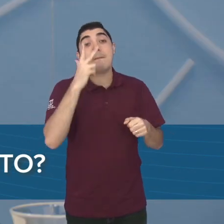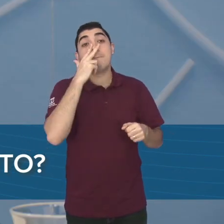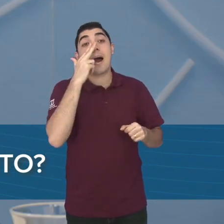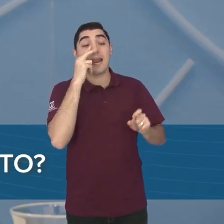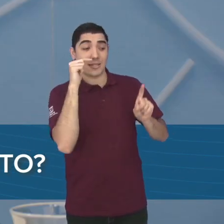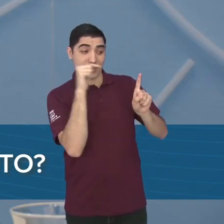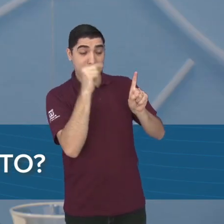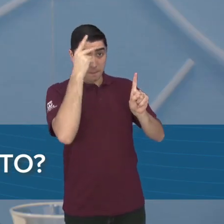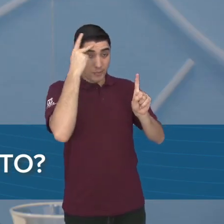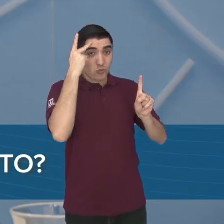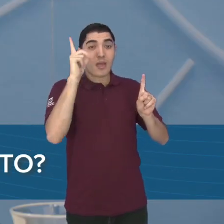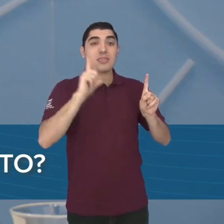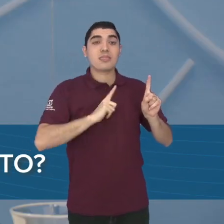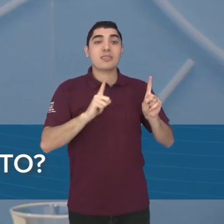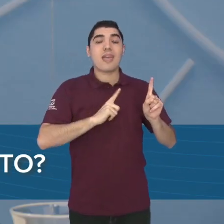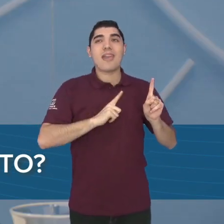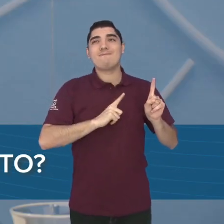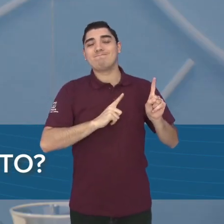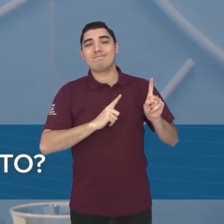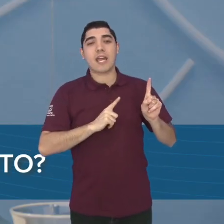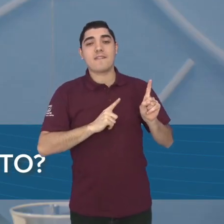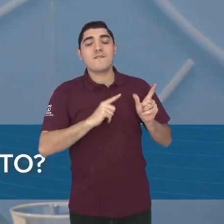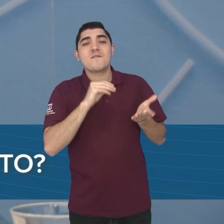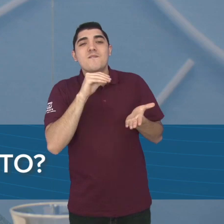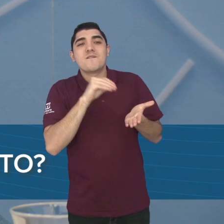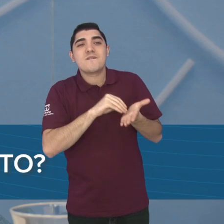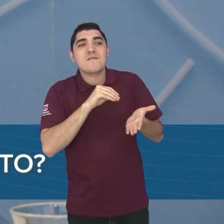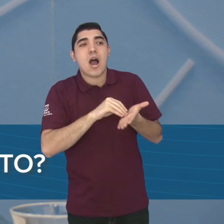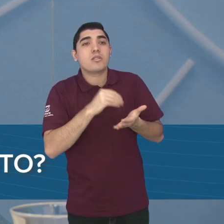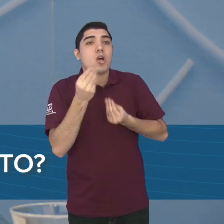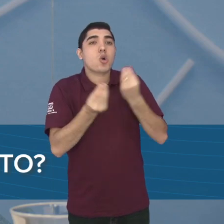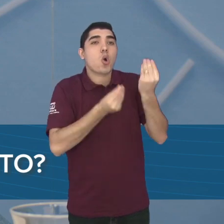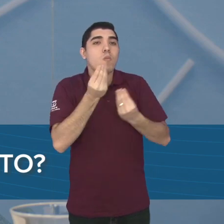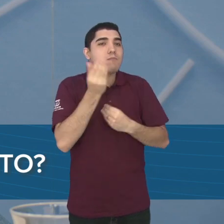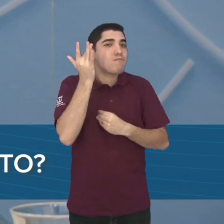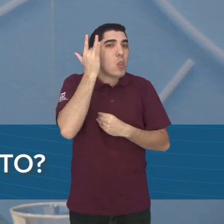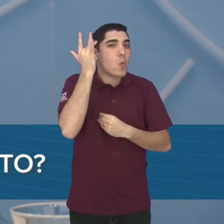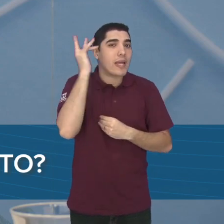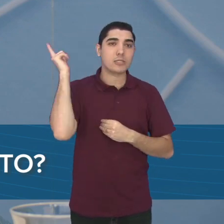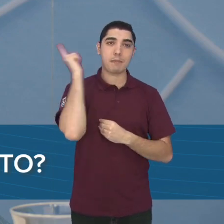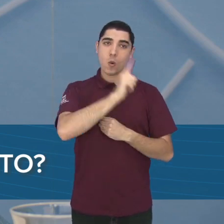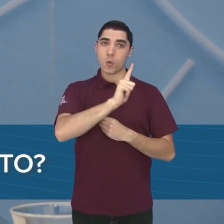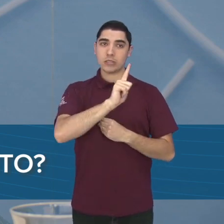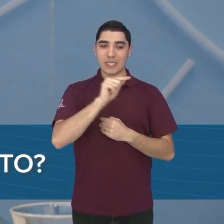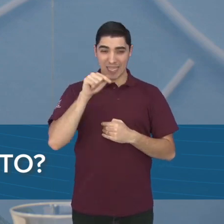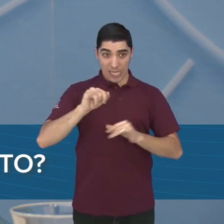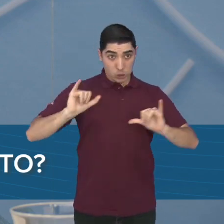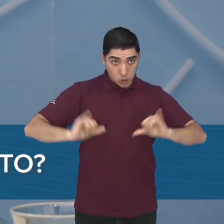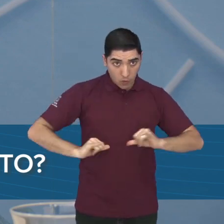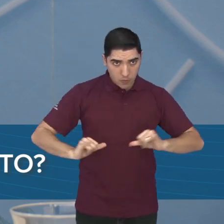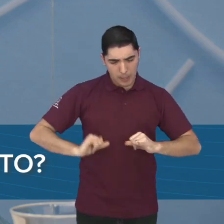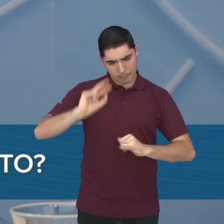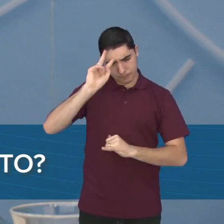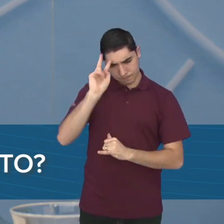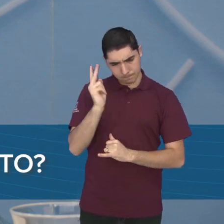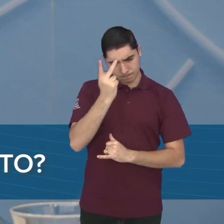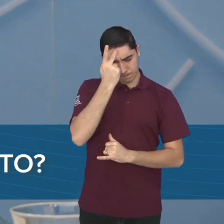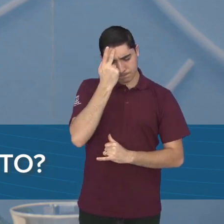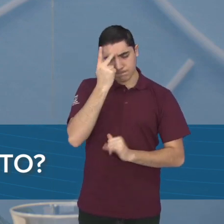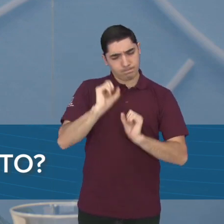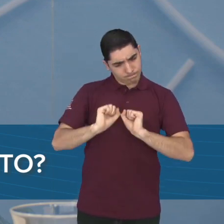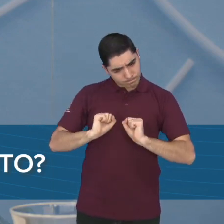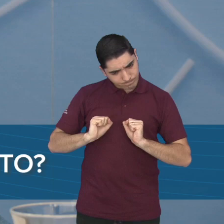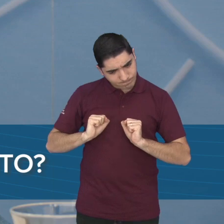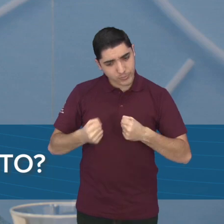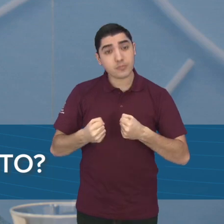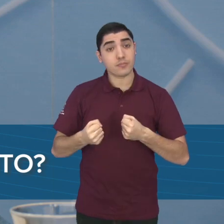o sujeito tenha de conseguir elaborar a vivência do sofrimento dele. Né? Talvez a clínica venha até preencher esse espaço, né? No sentido